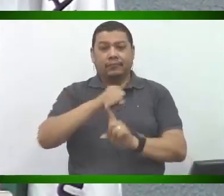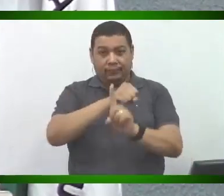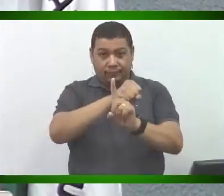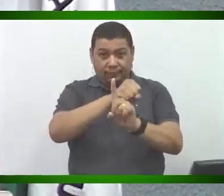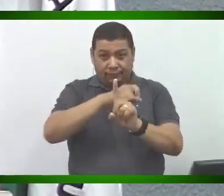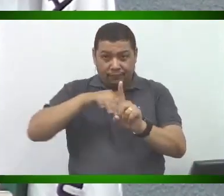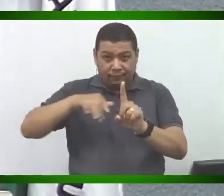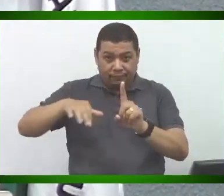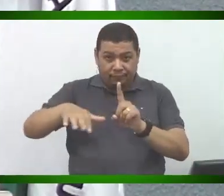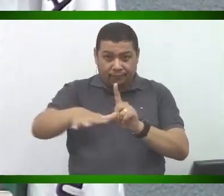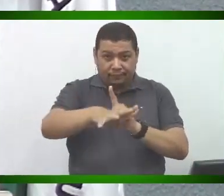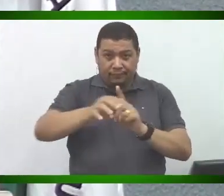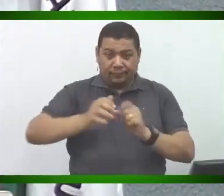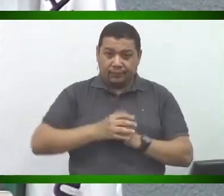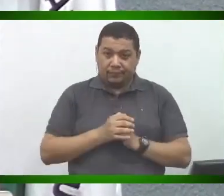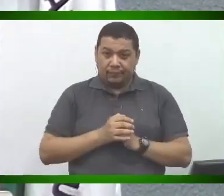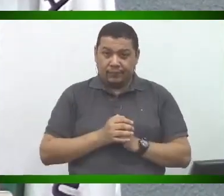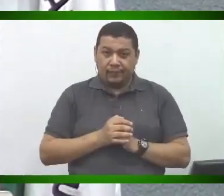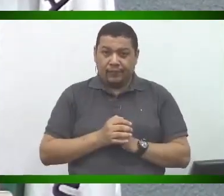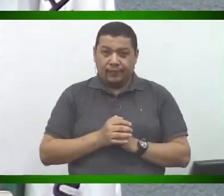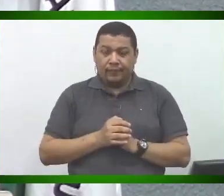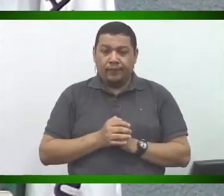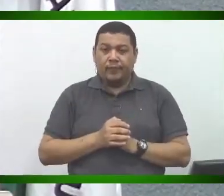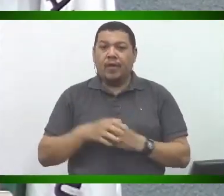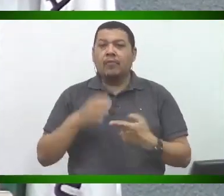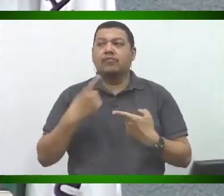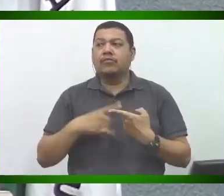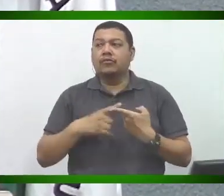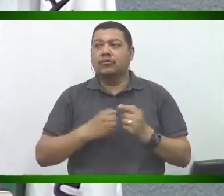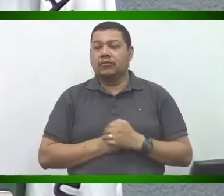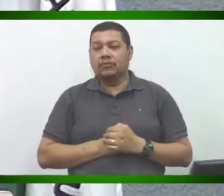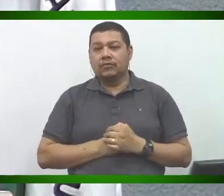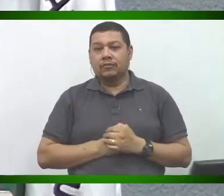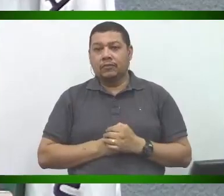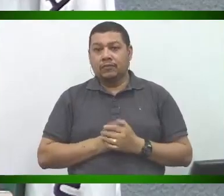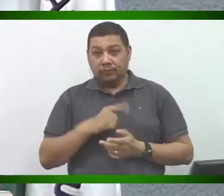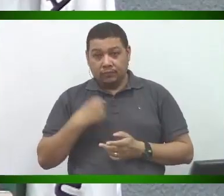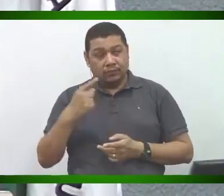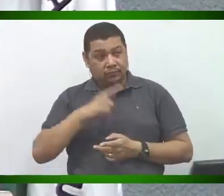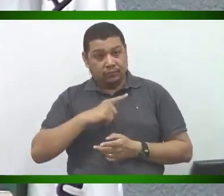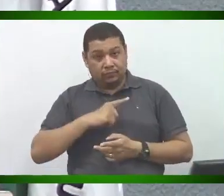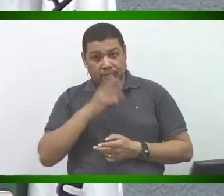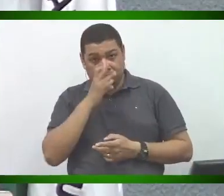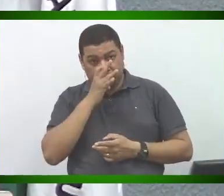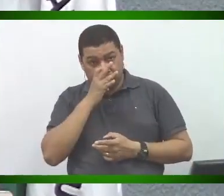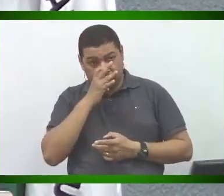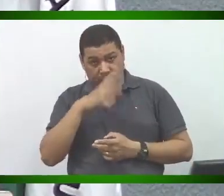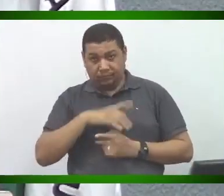Social, em relação ao que nós temos acompanhado